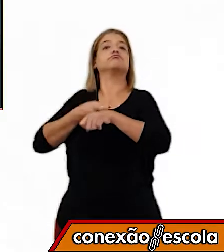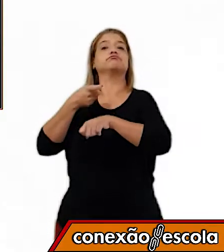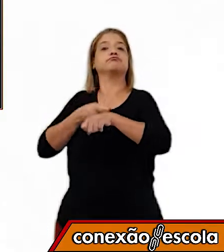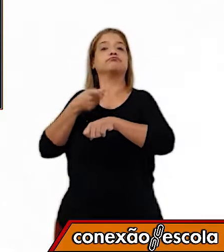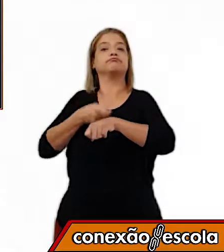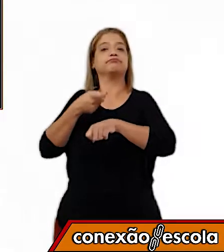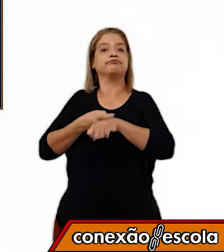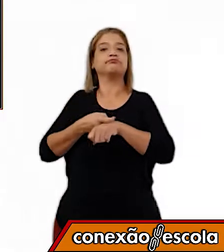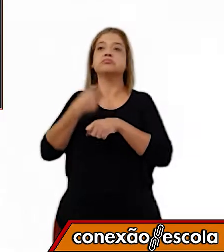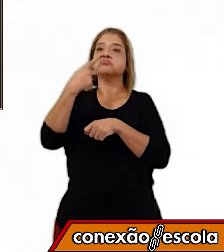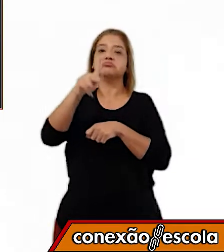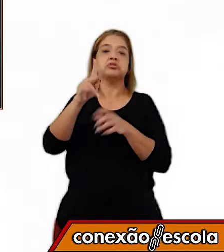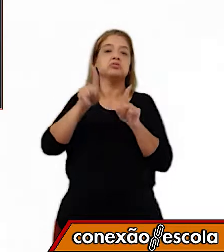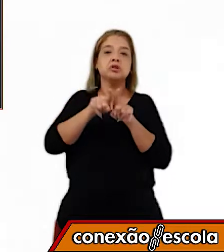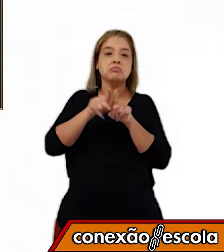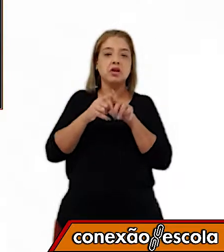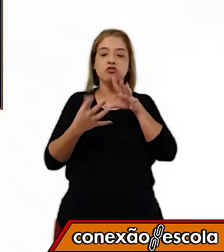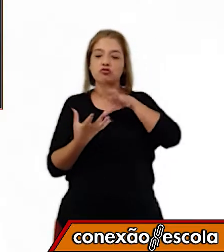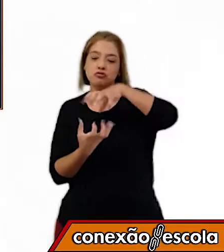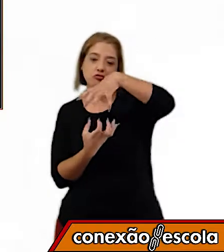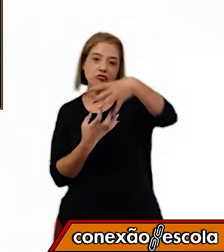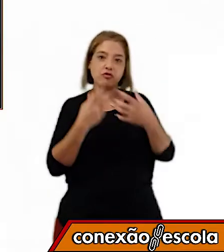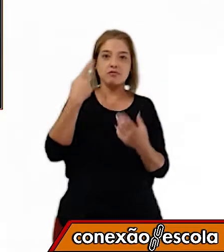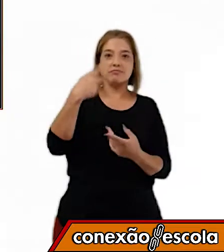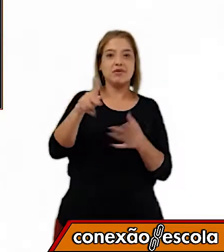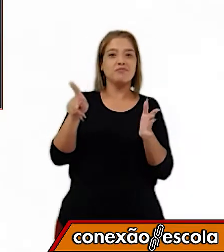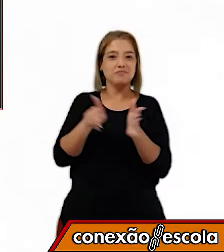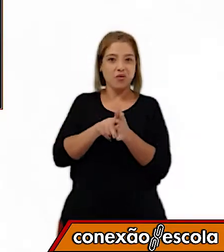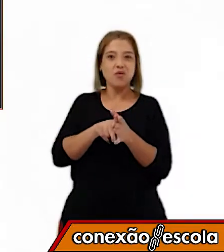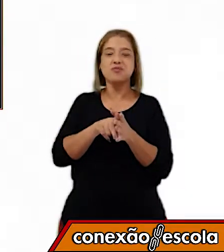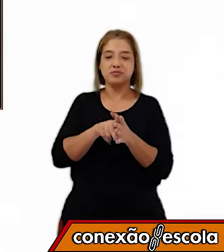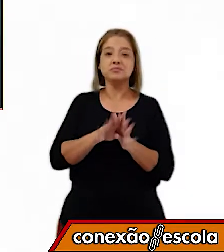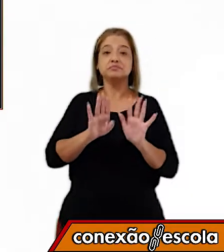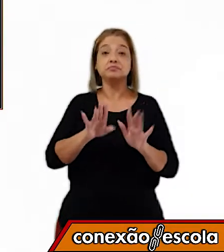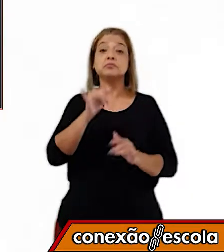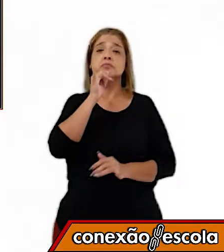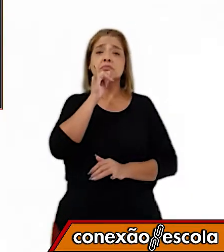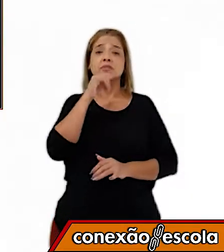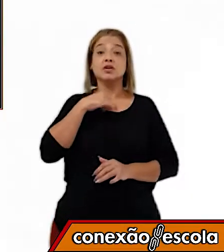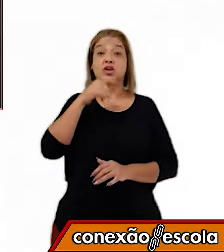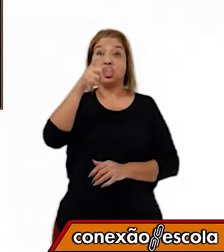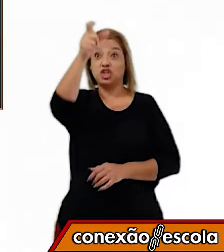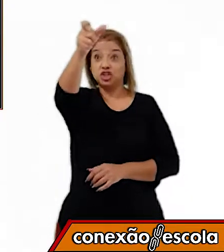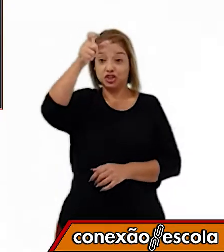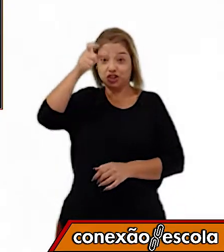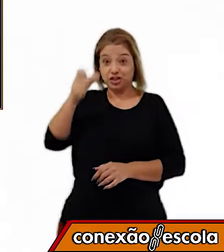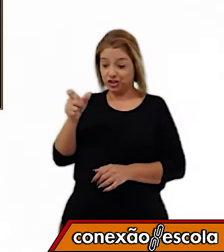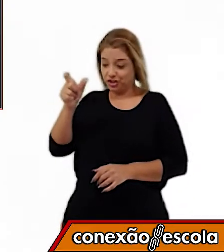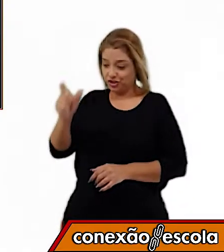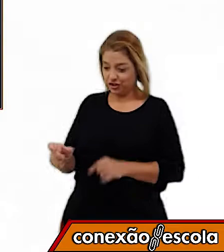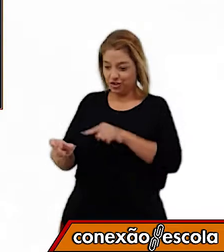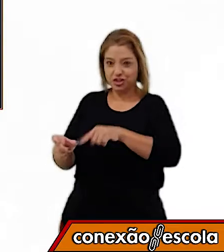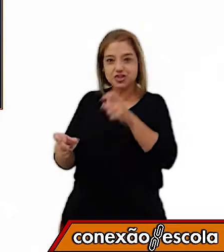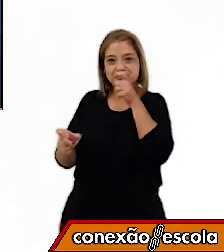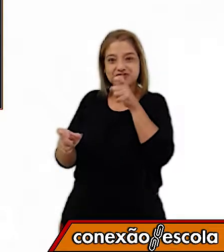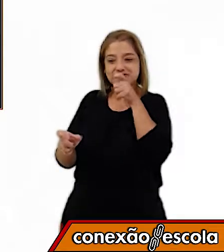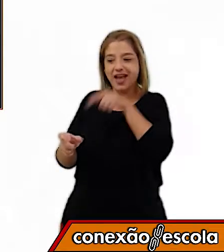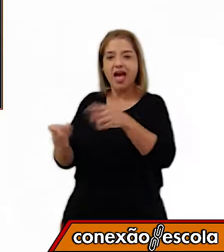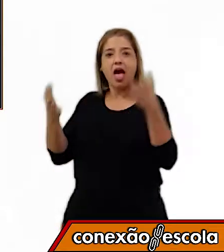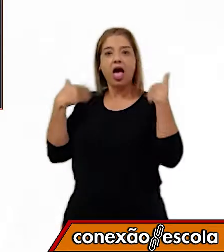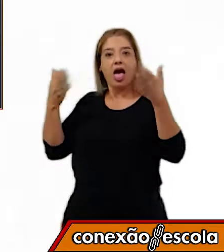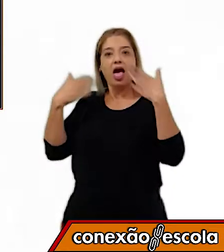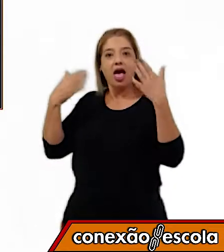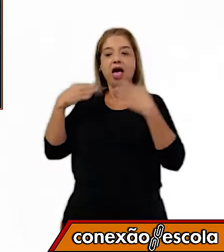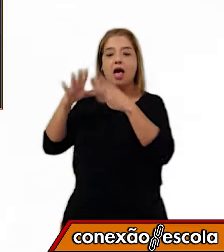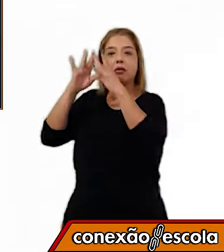com uma forma bem definida. Se deixo esse cubo de gelo lá no calor, ele derrete e volta